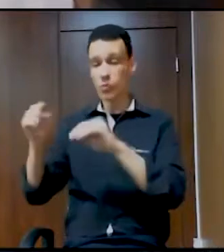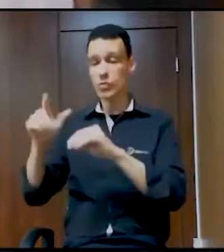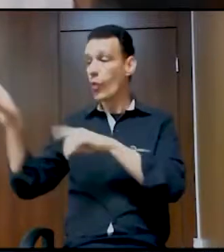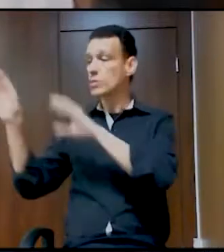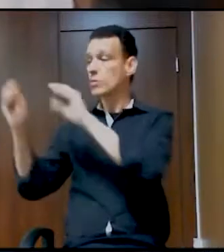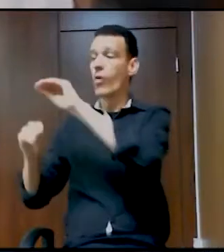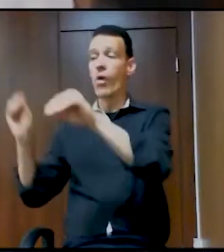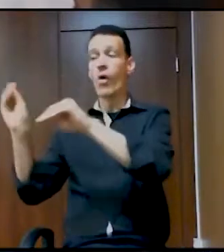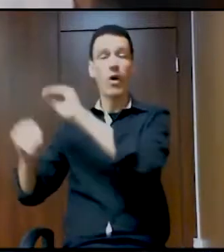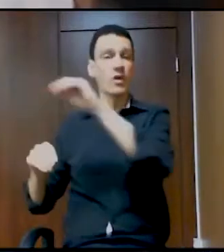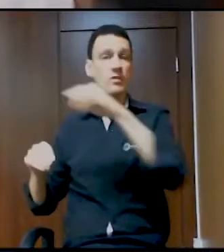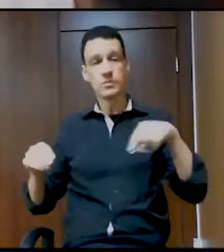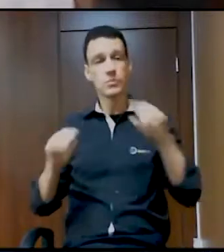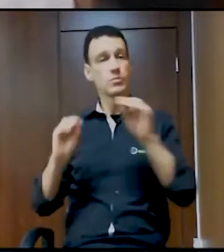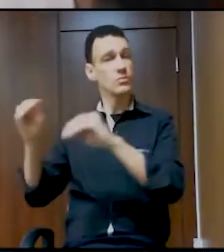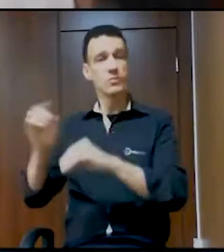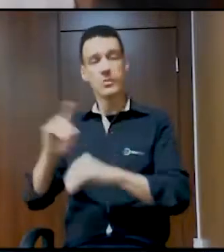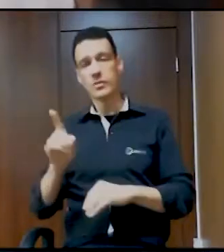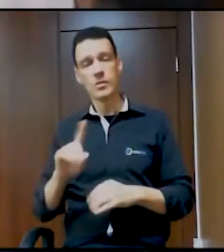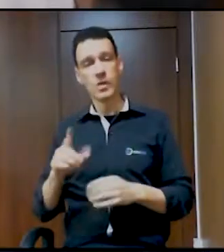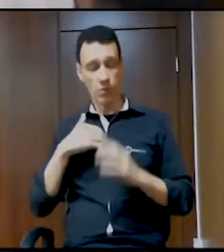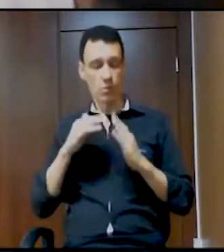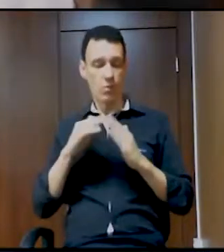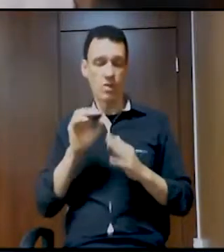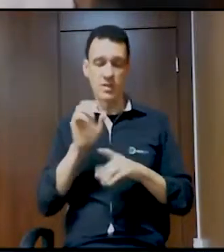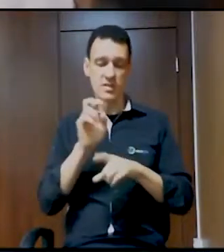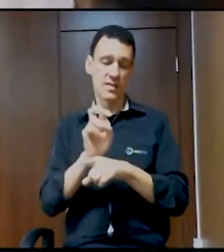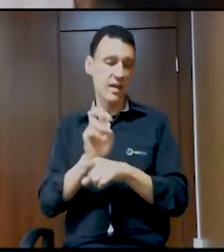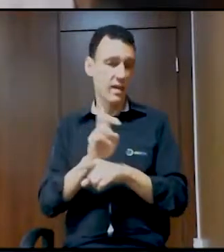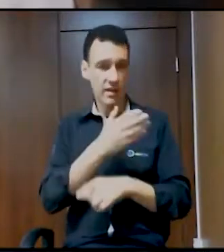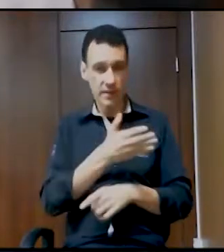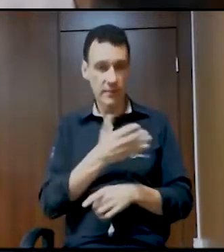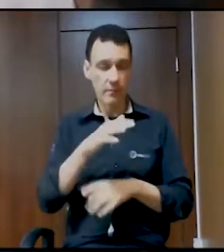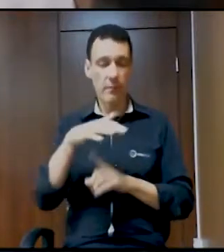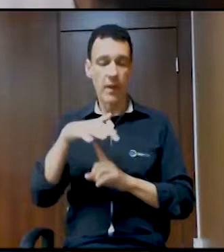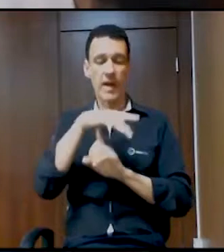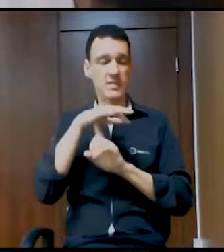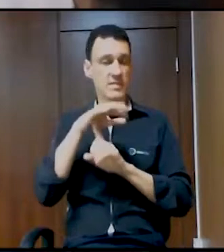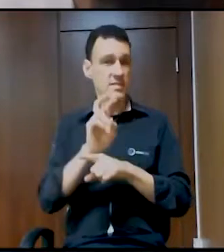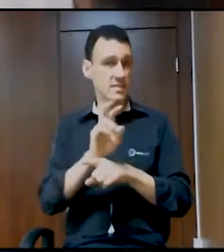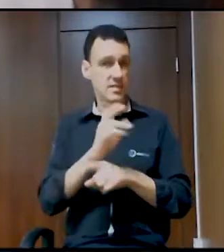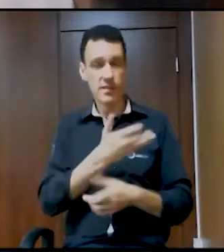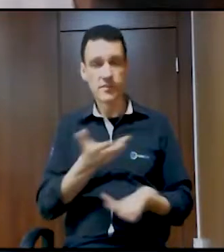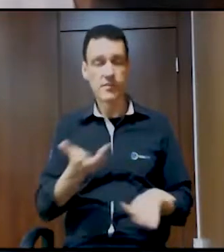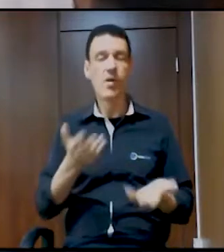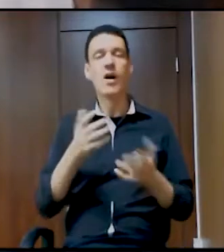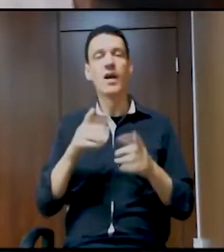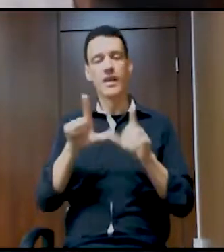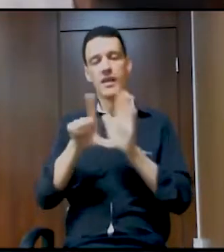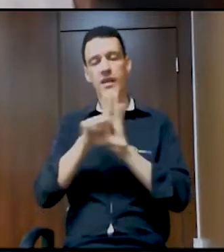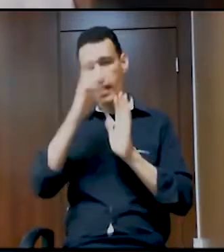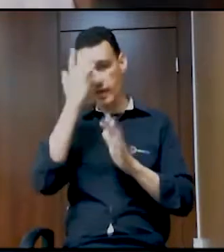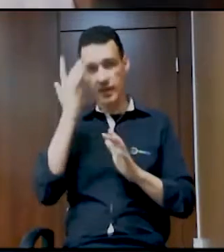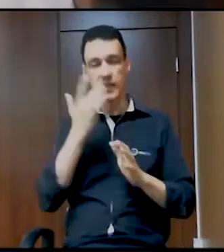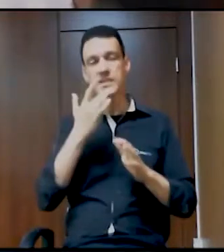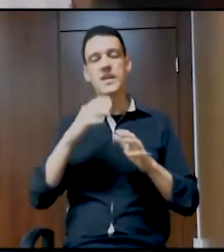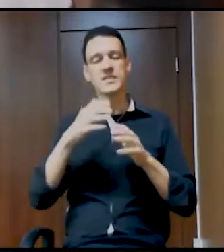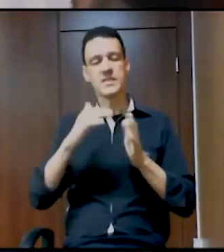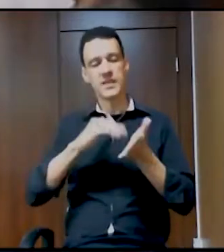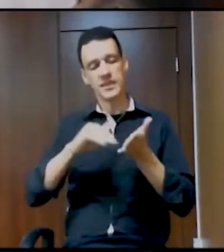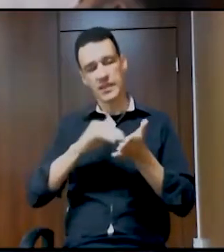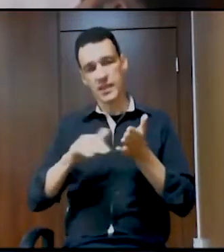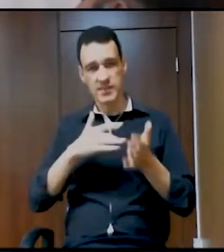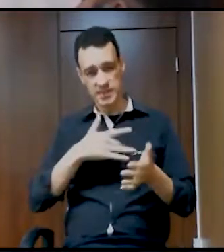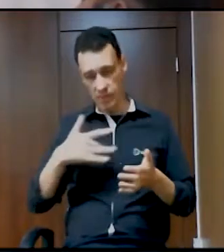antiga, não sai do papel, né? Tá lá na lei do Haddad, que é a Secretaria de Saúde e a Secretaria de